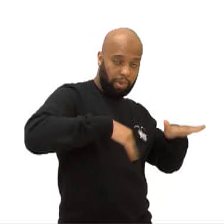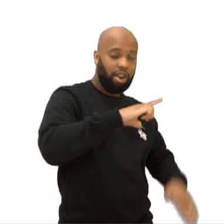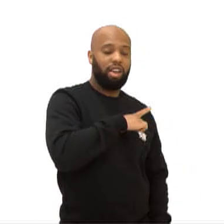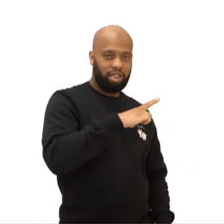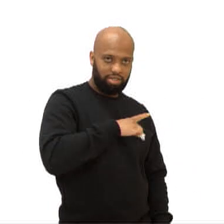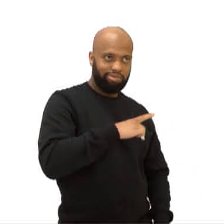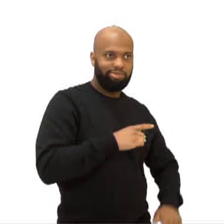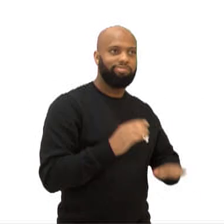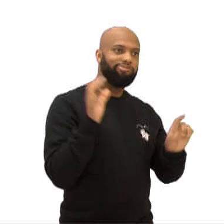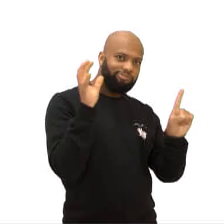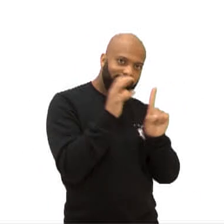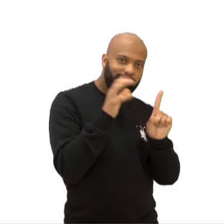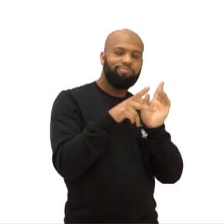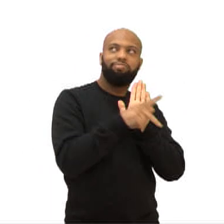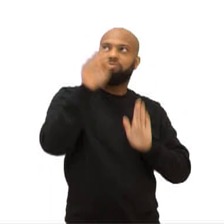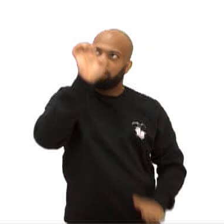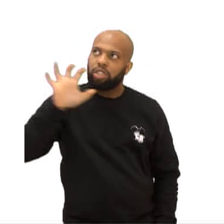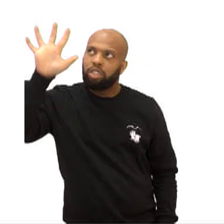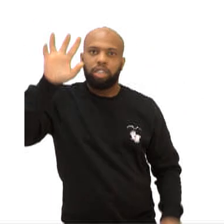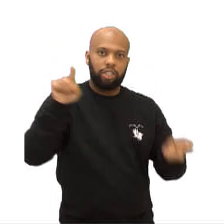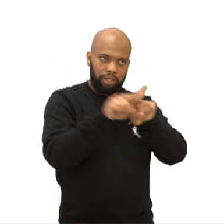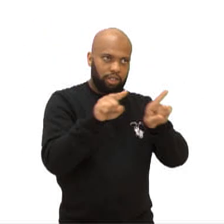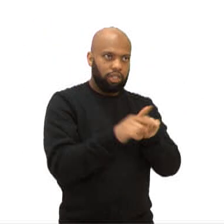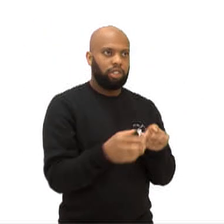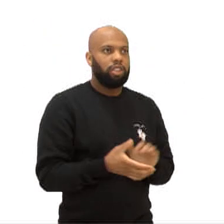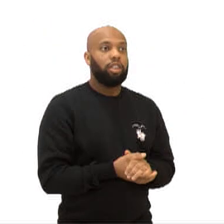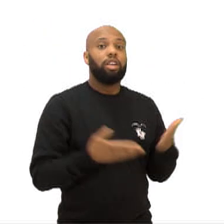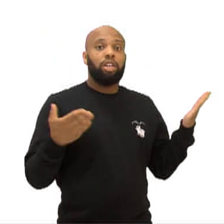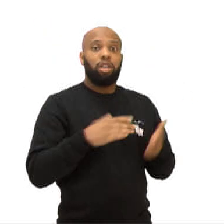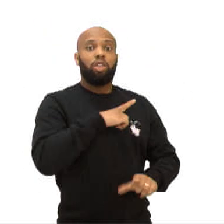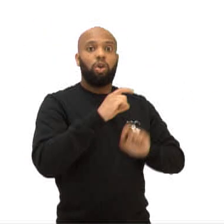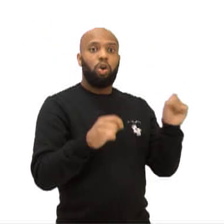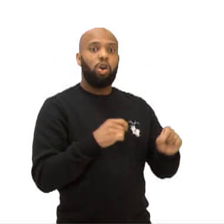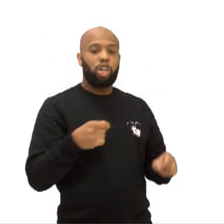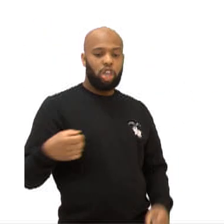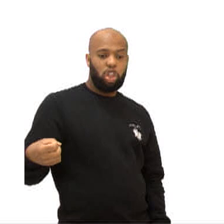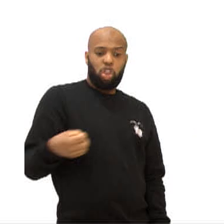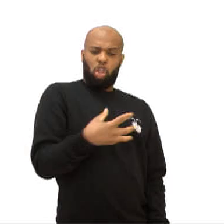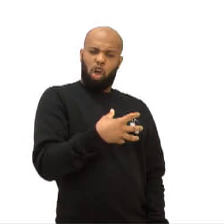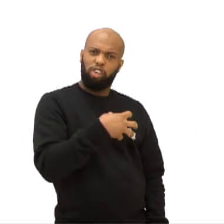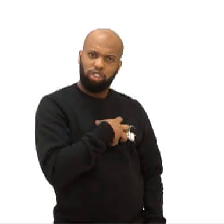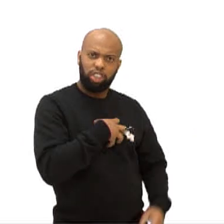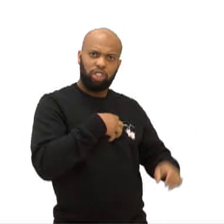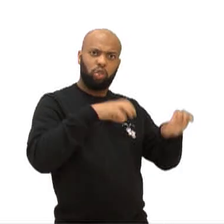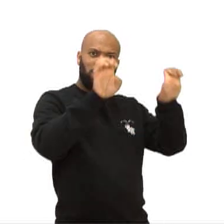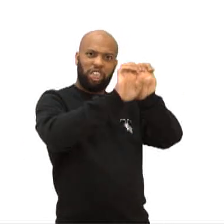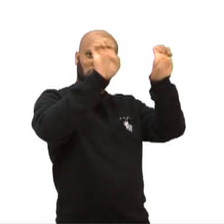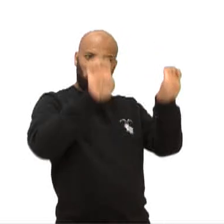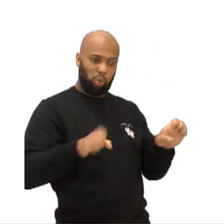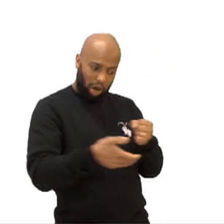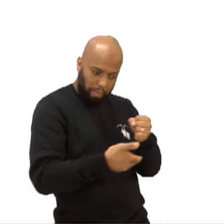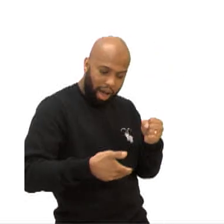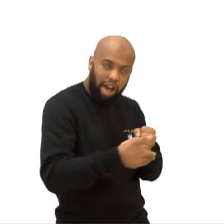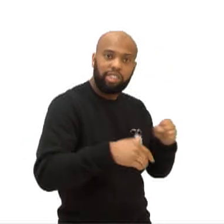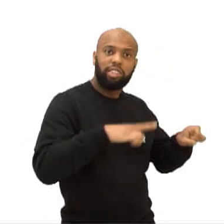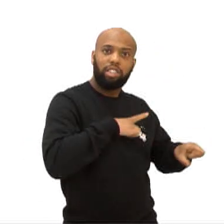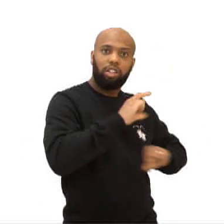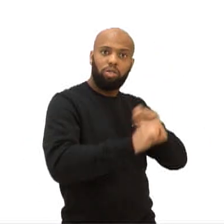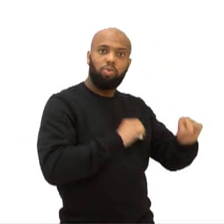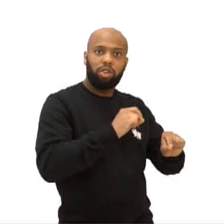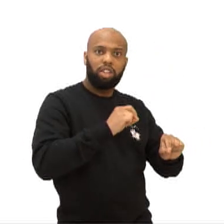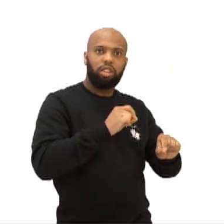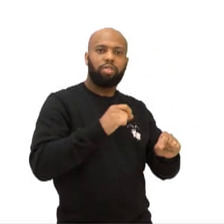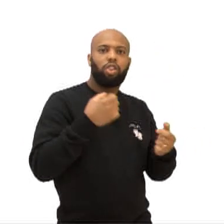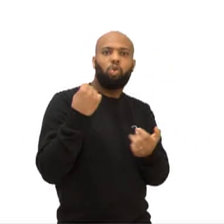professora? Tem o quê? Uma moderna infraestrutura. A entrada de mercadorias ela é